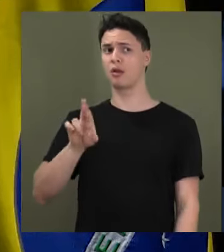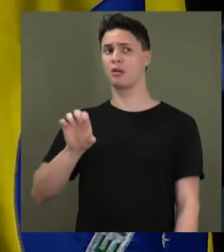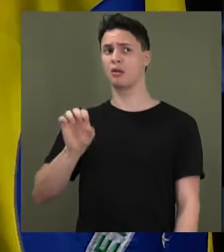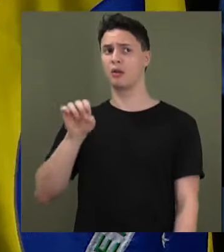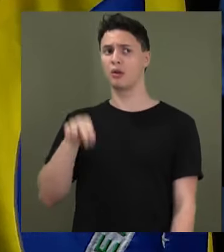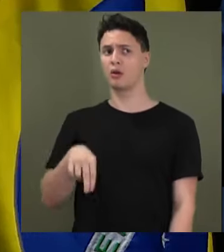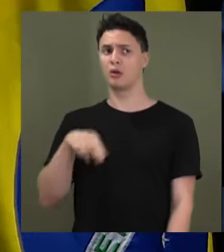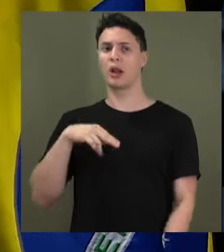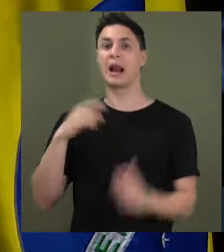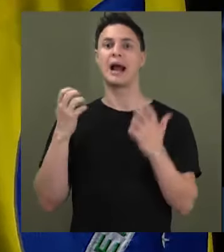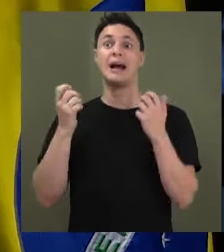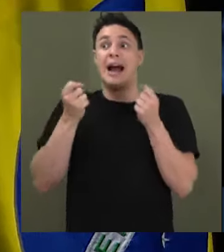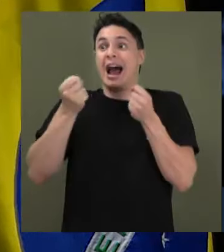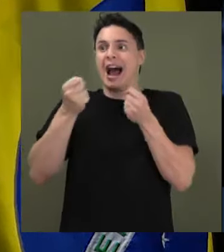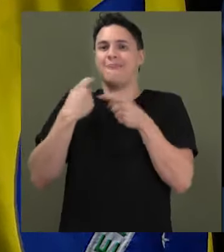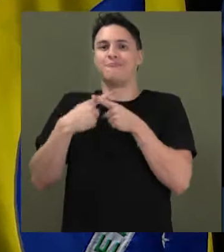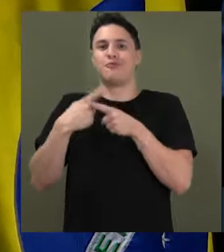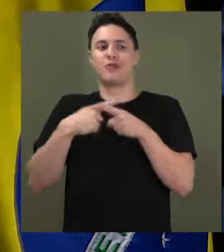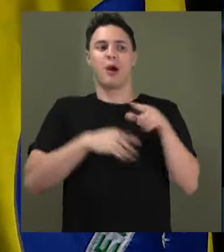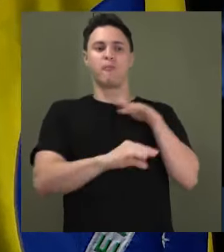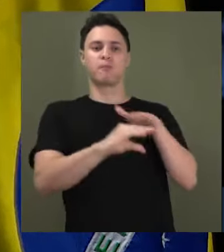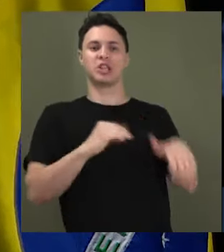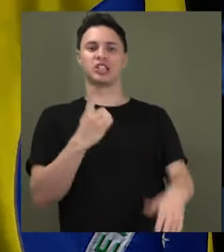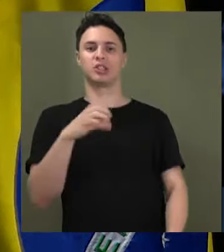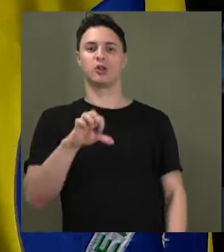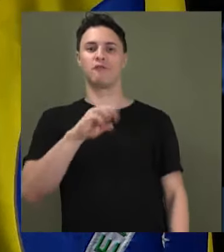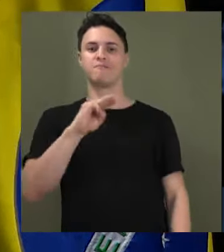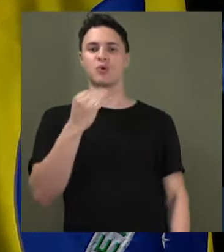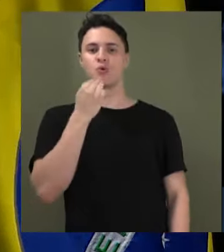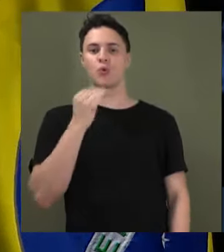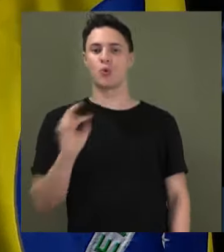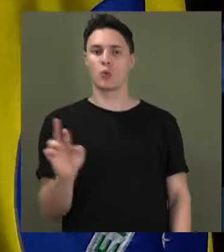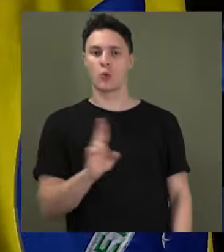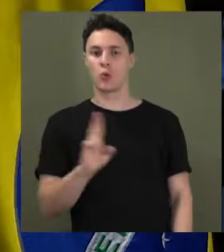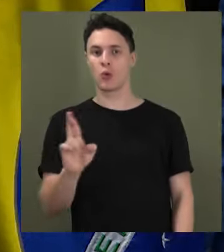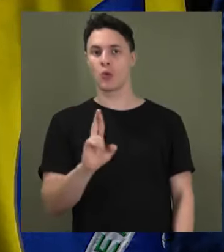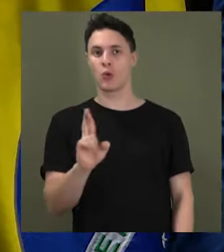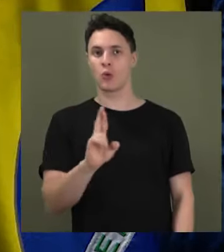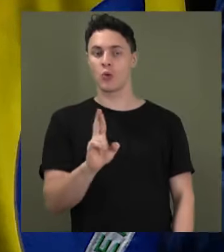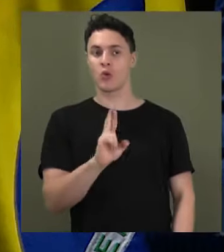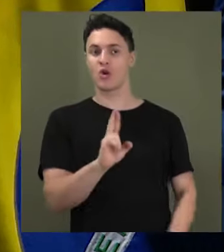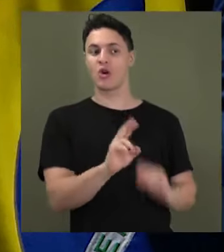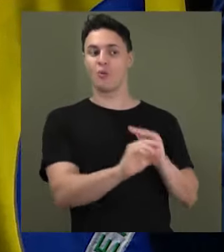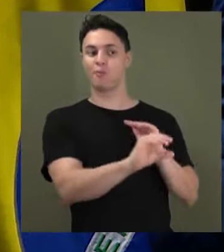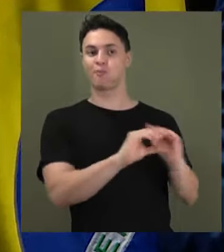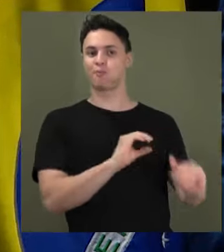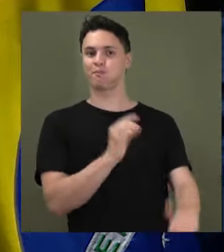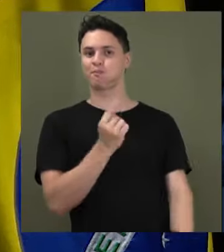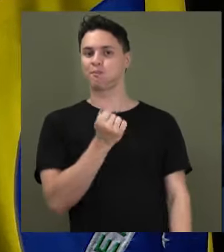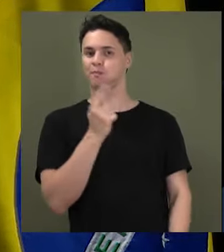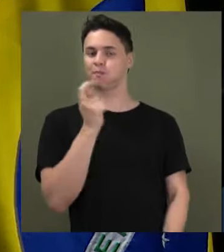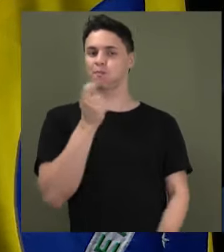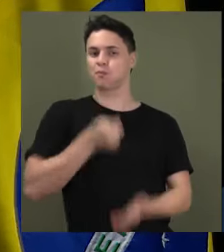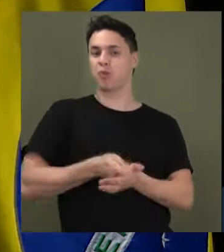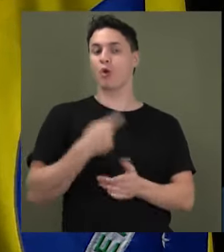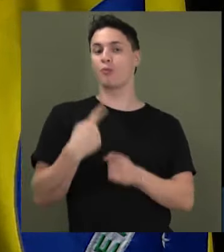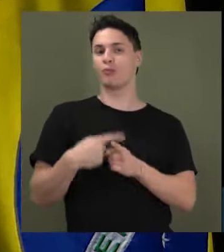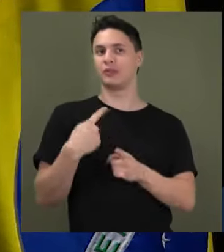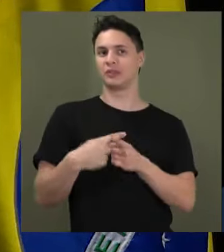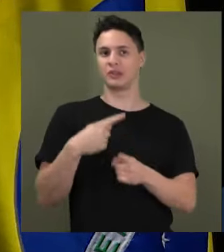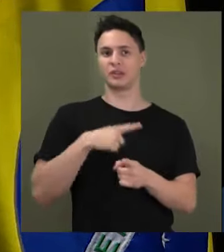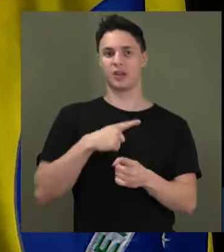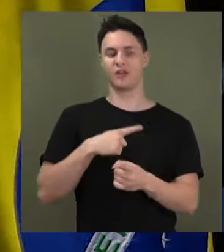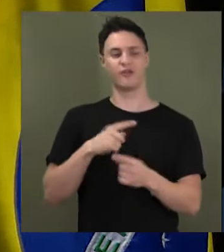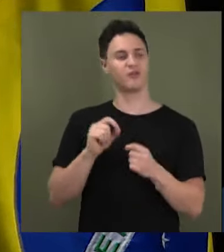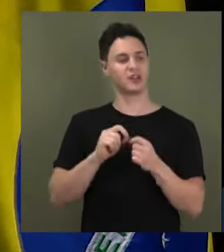recebido 19 milhões de reais de comissão em virtude de uma